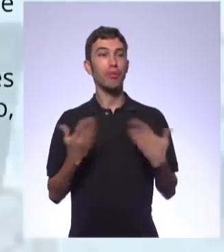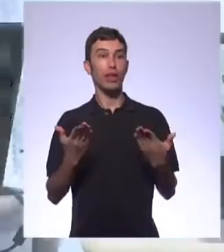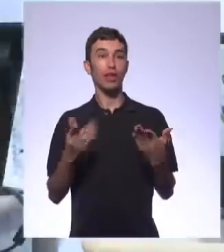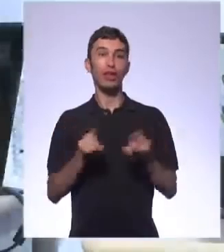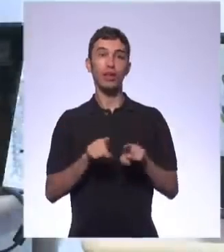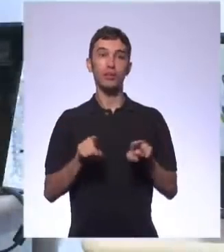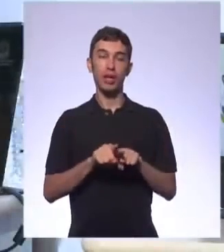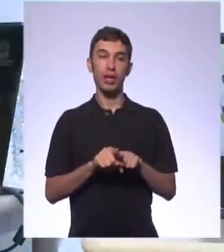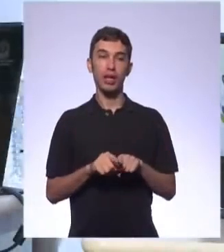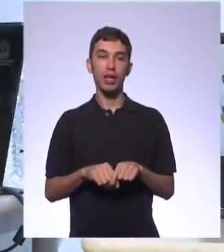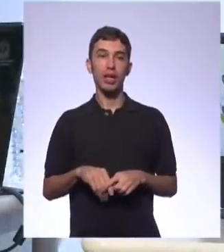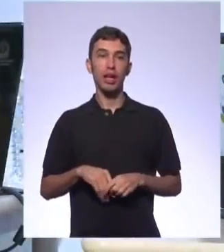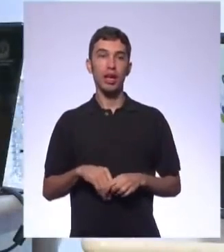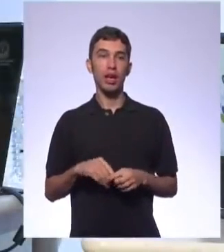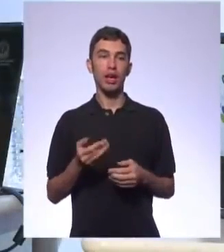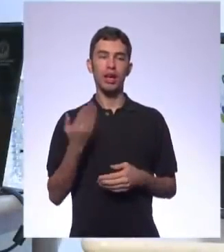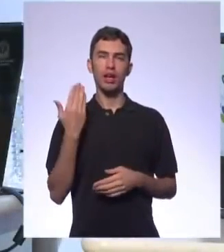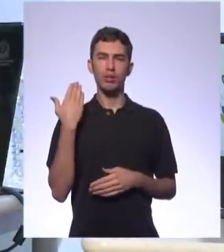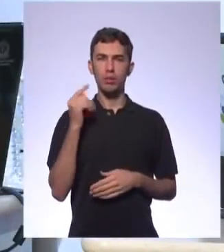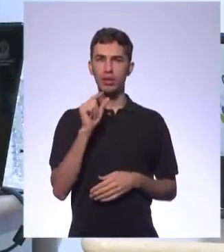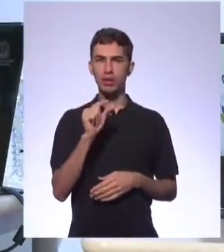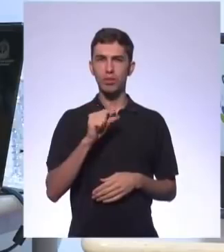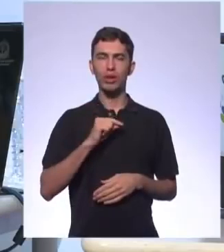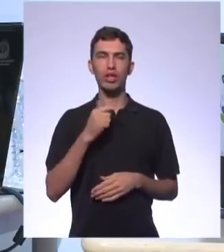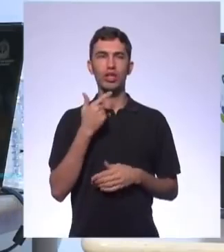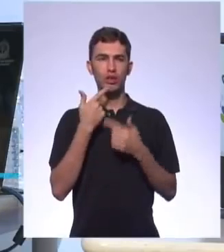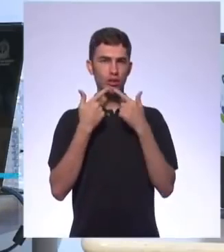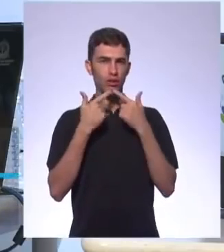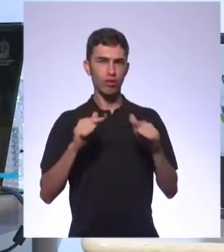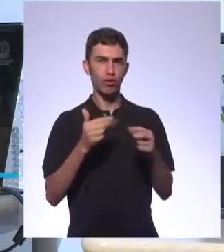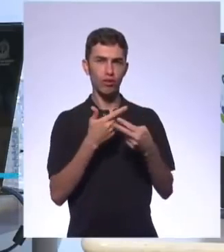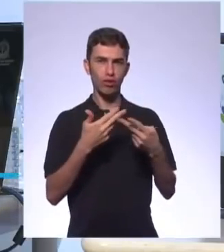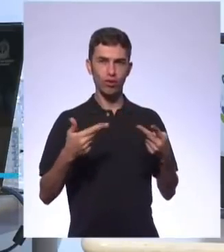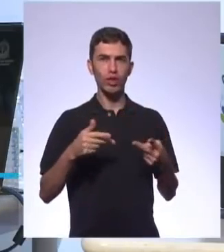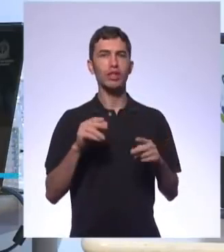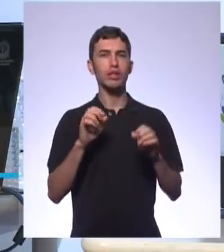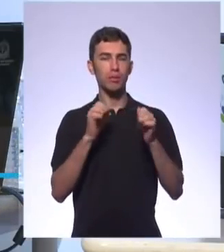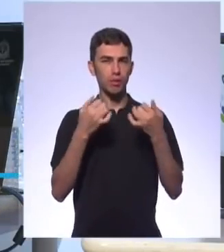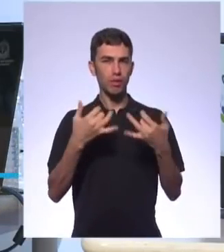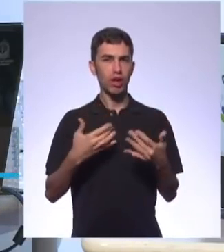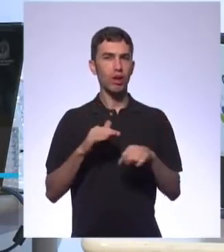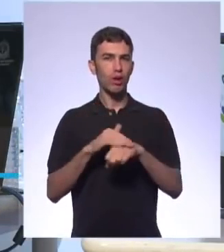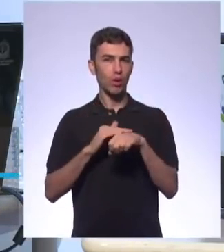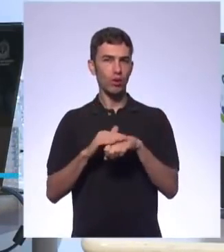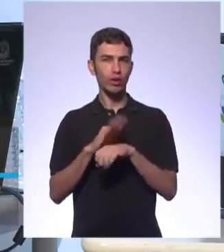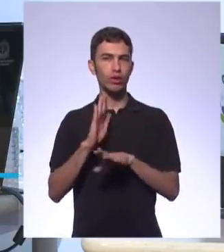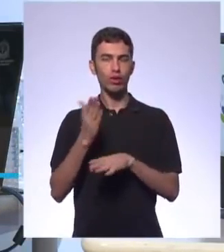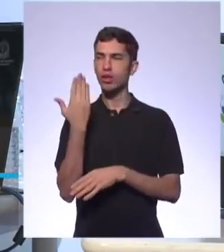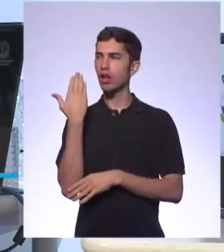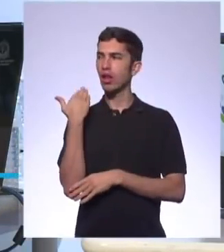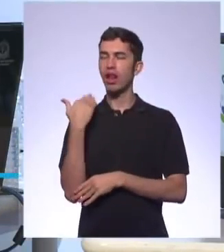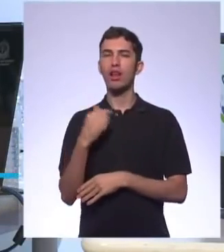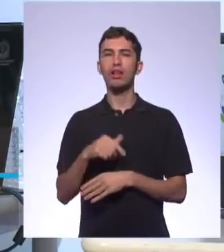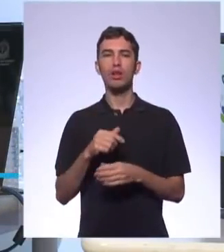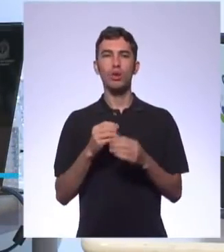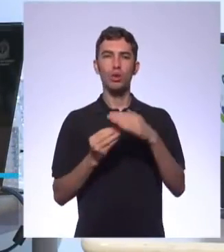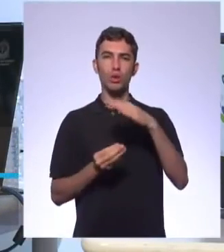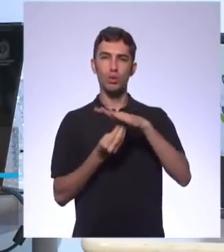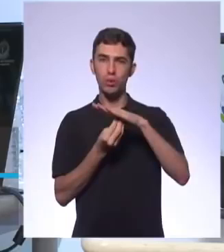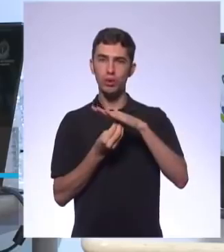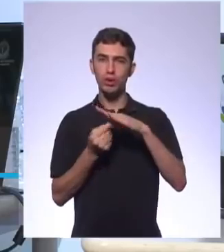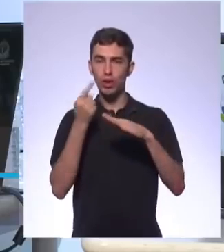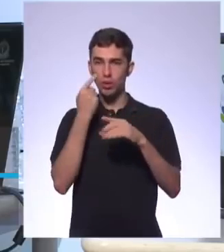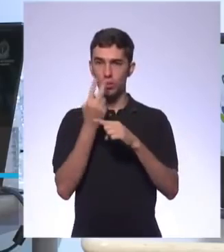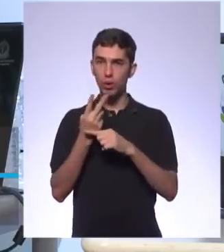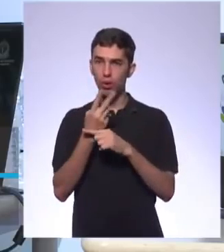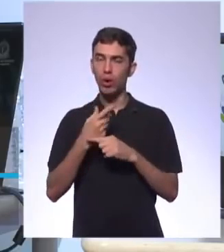algumas aulas, falamos muito aí sobre variedades linguísticas que existem na nossa língua. Então, se vocês procurarem lá no nosso